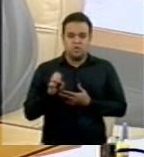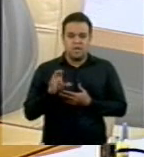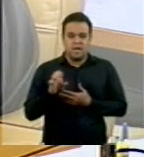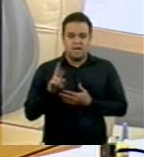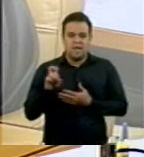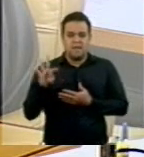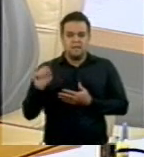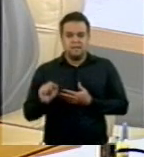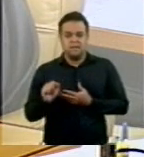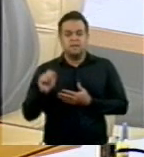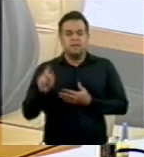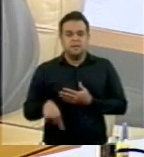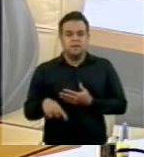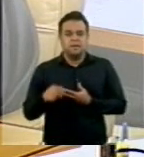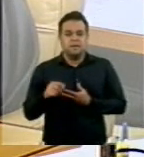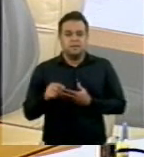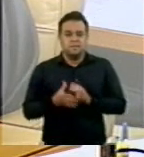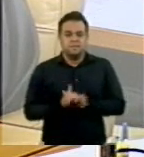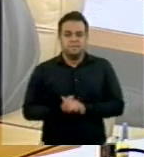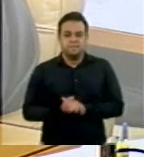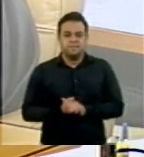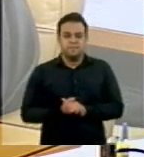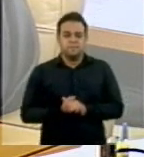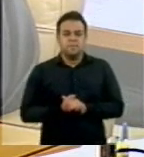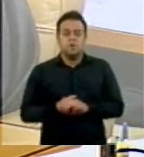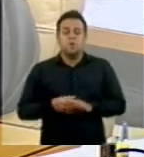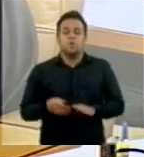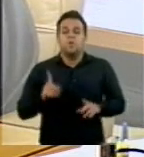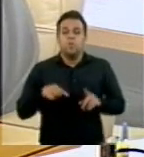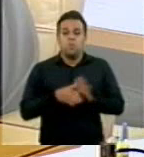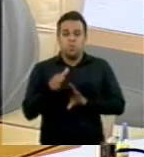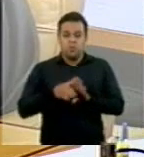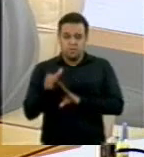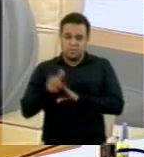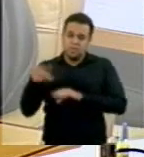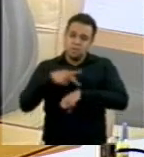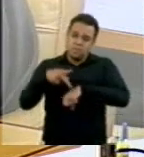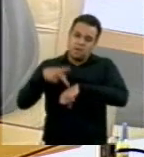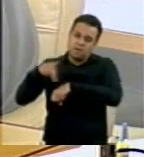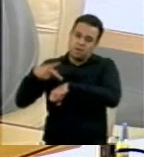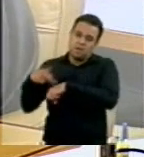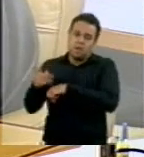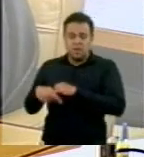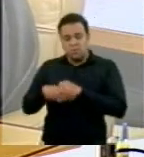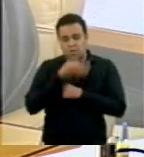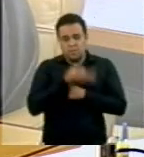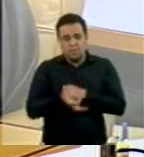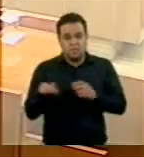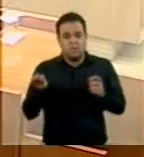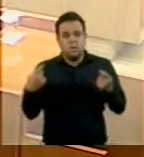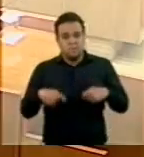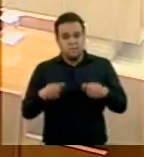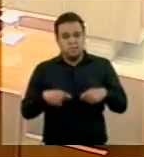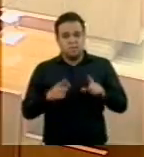quando menos, um caráter orientativo para os países que podem, e no meu modo de ver, devem lhe